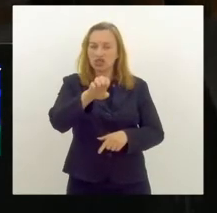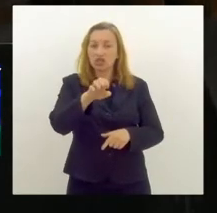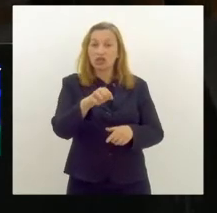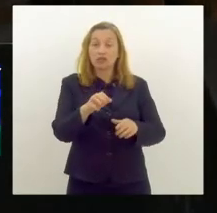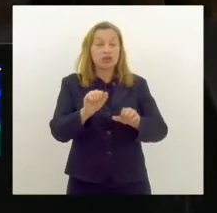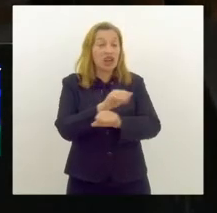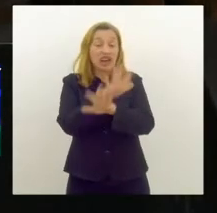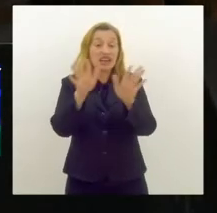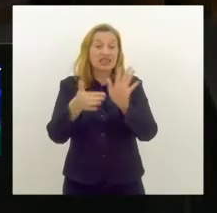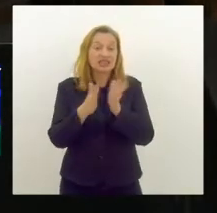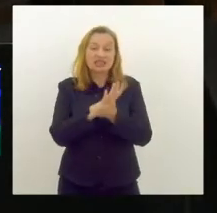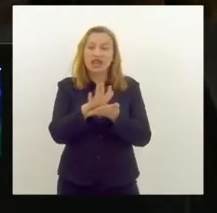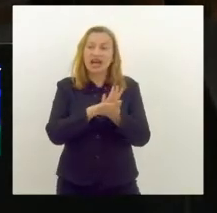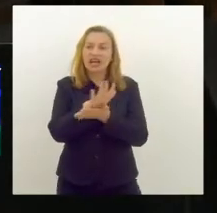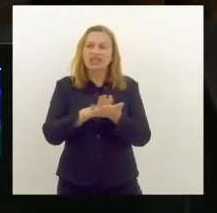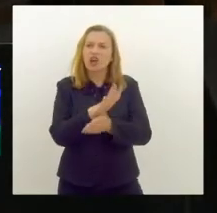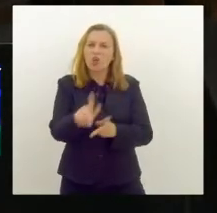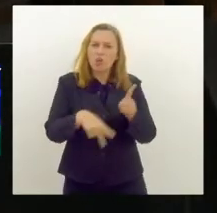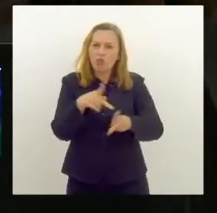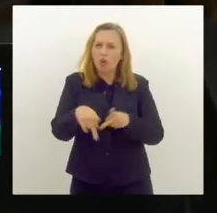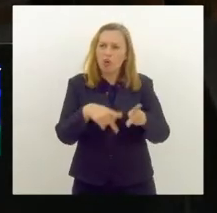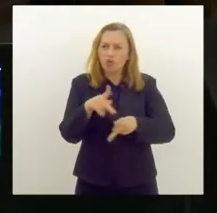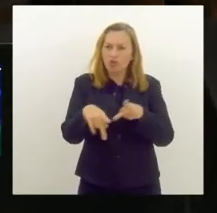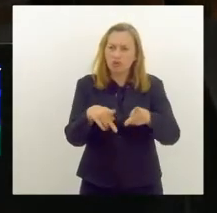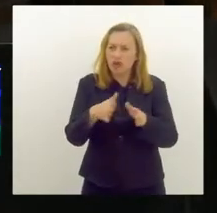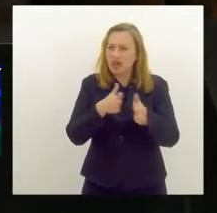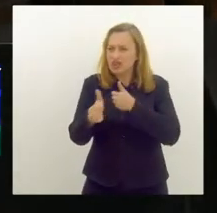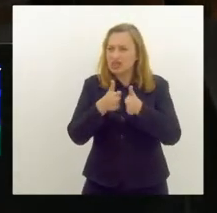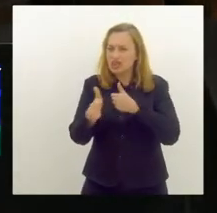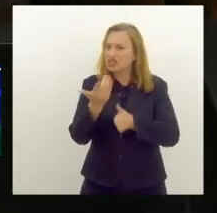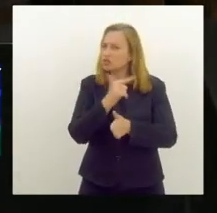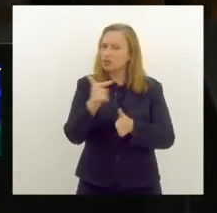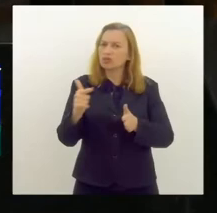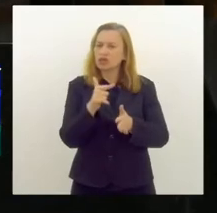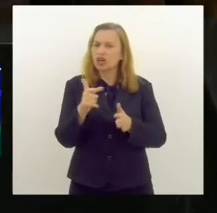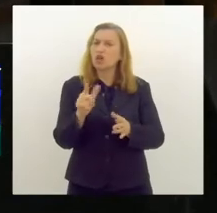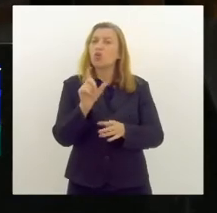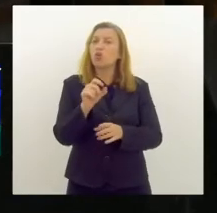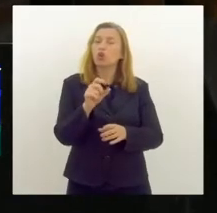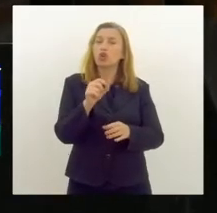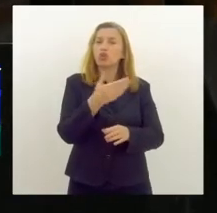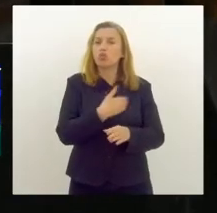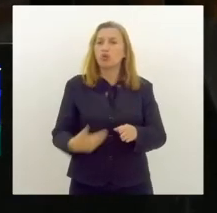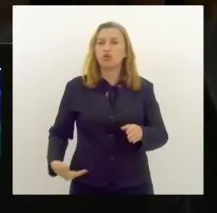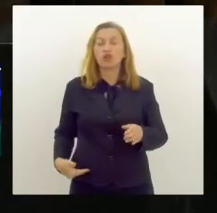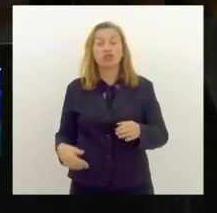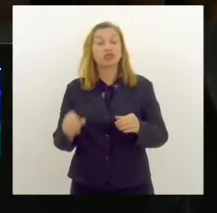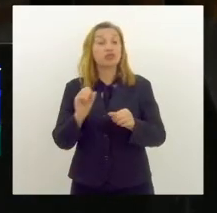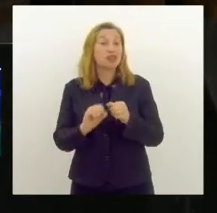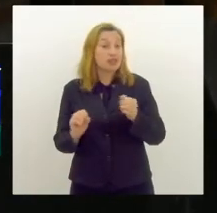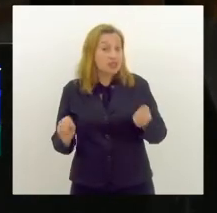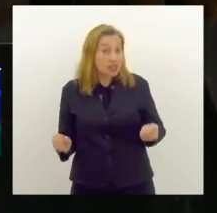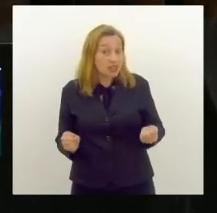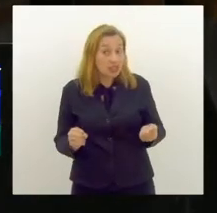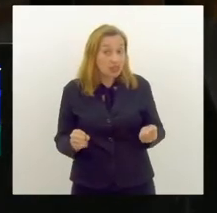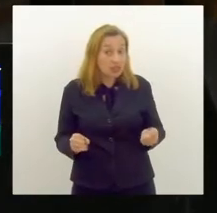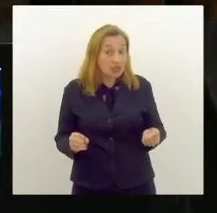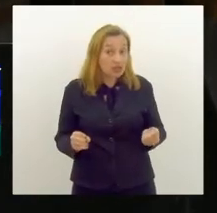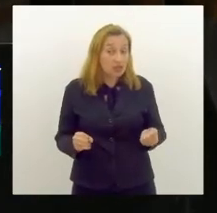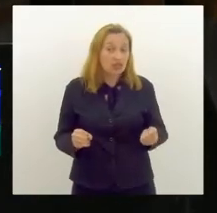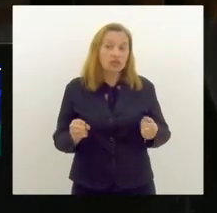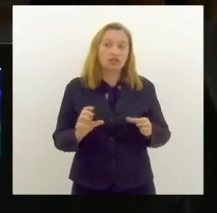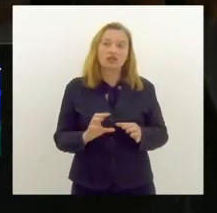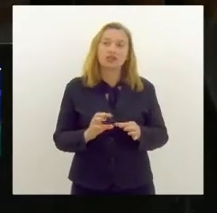nossa população possa ter acesso ao que o governo do Estado pretende ao lançar